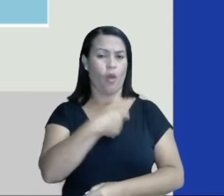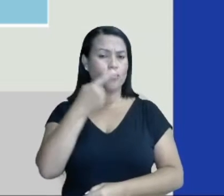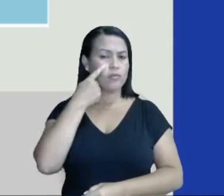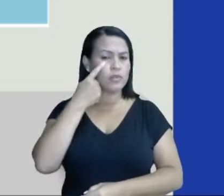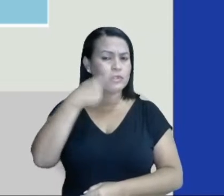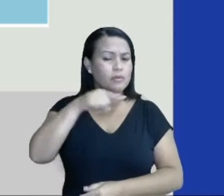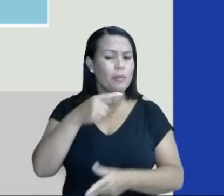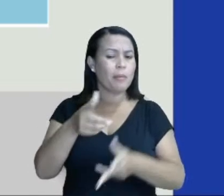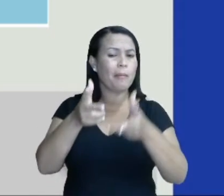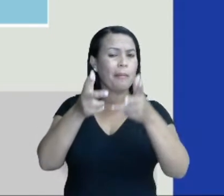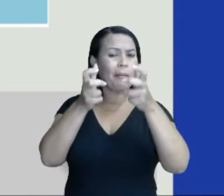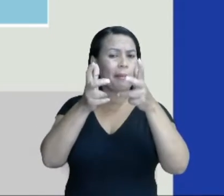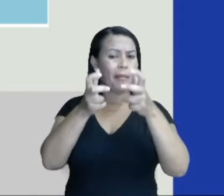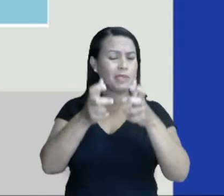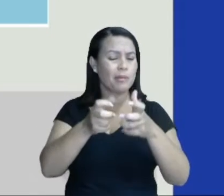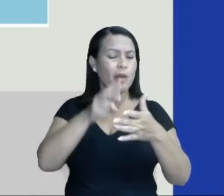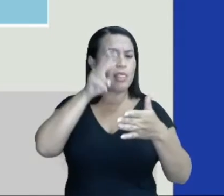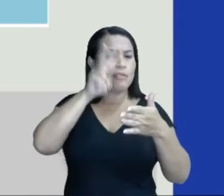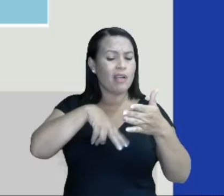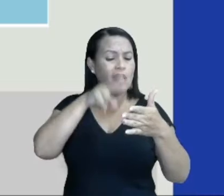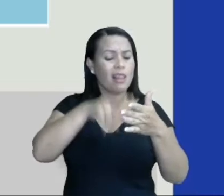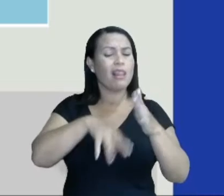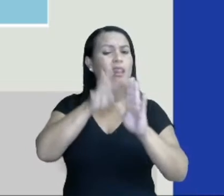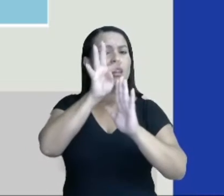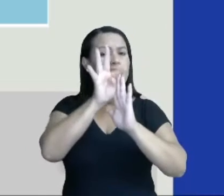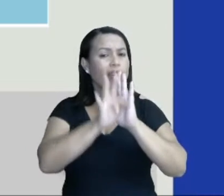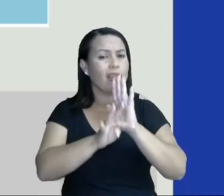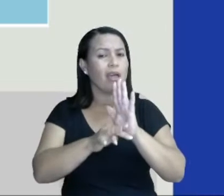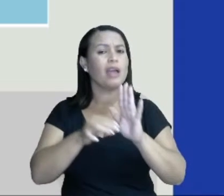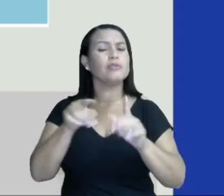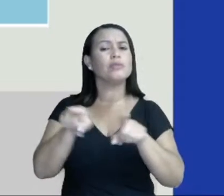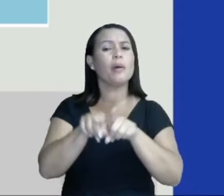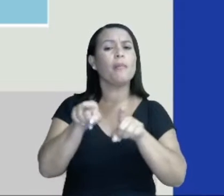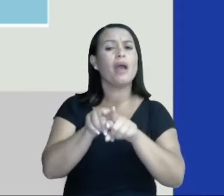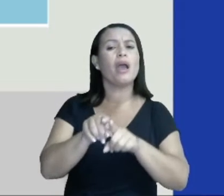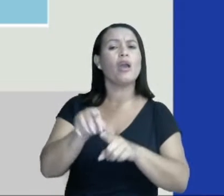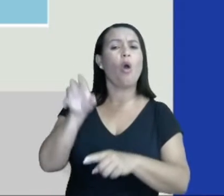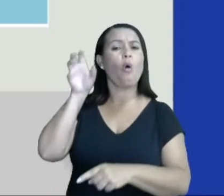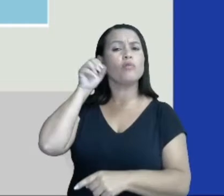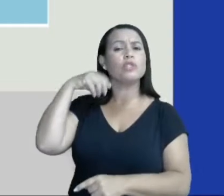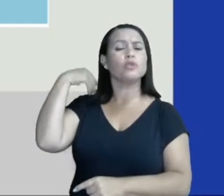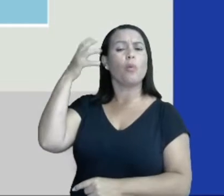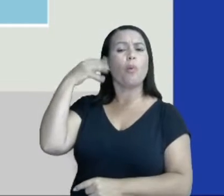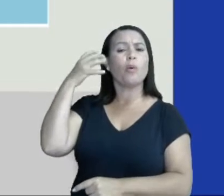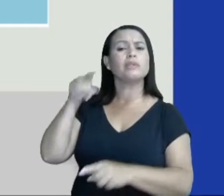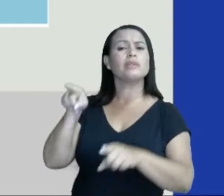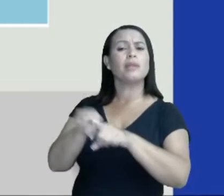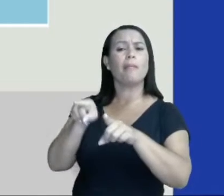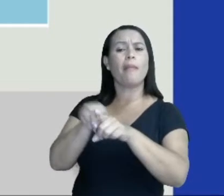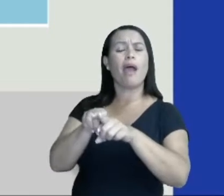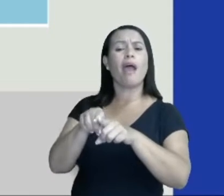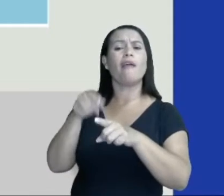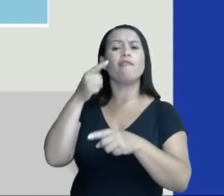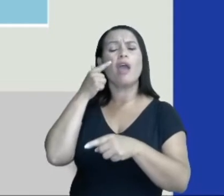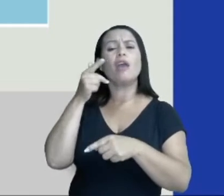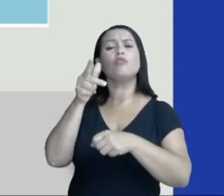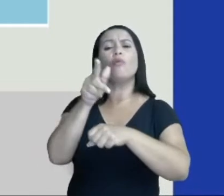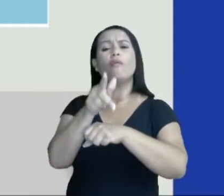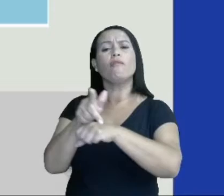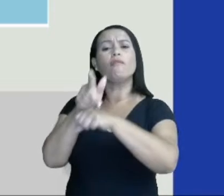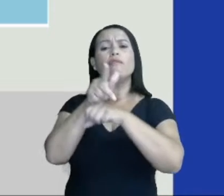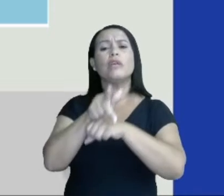vão perceber, quando vocês estiverem lendo, quando vocês estiverem ouvindo músicas ou assistindo vídeo, que eles